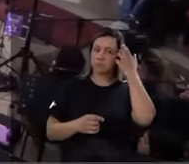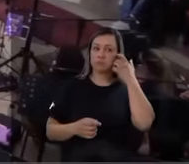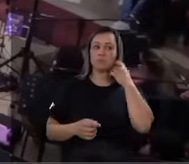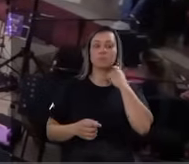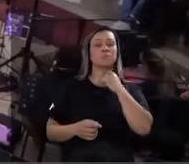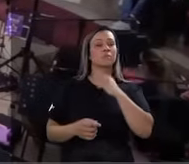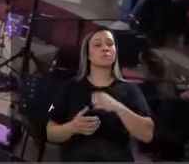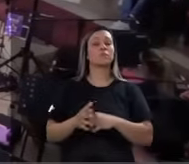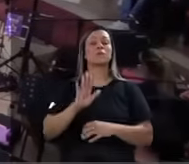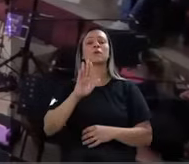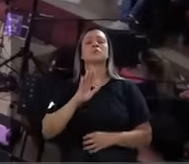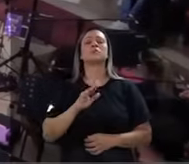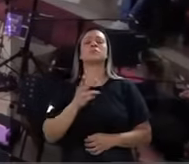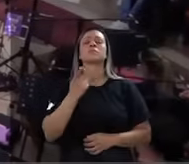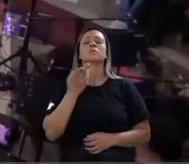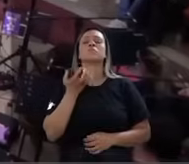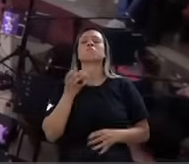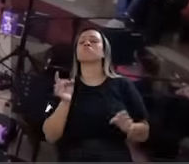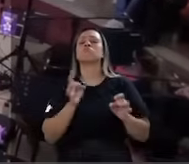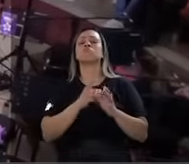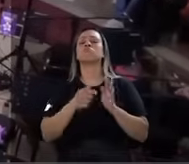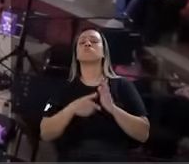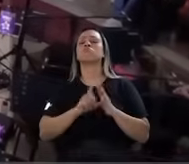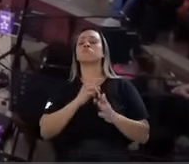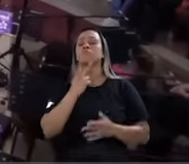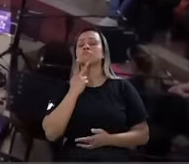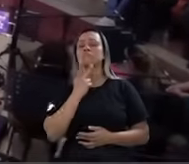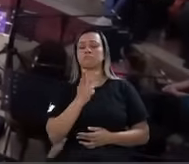Eu encerro dizendo: